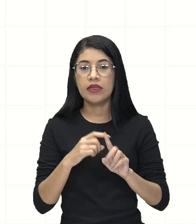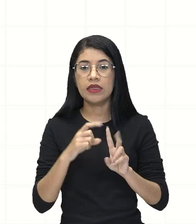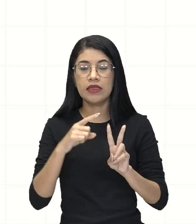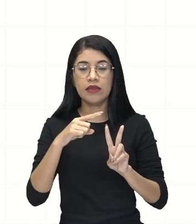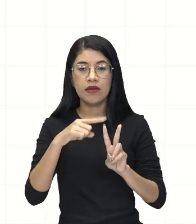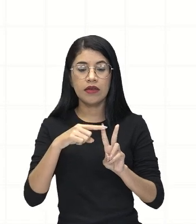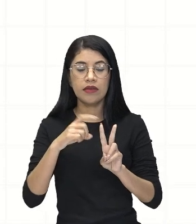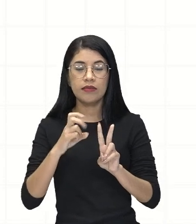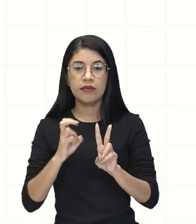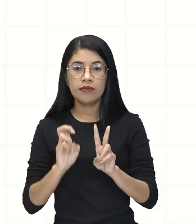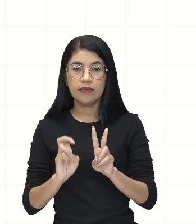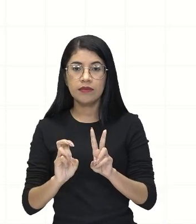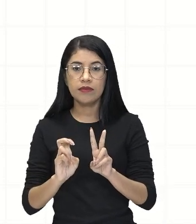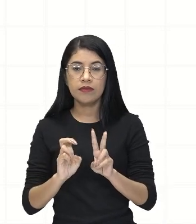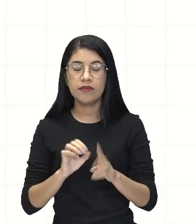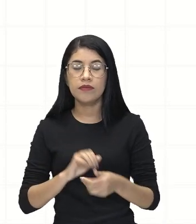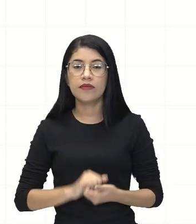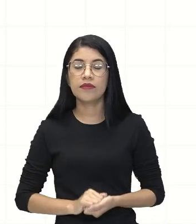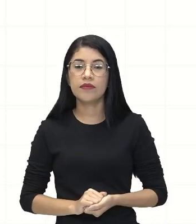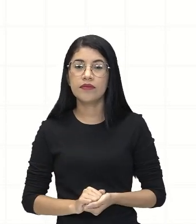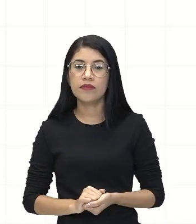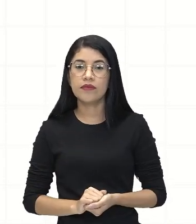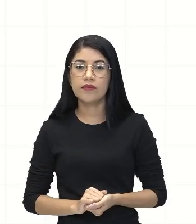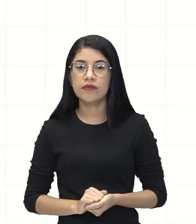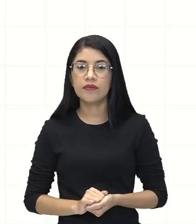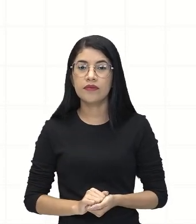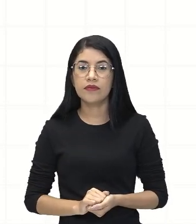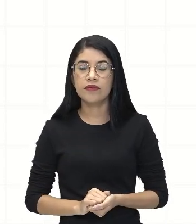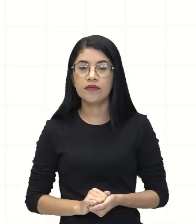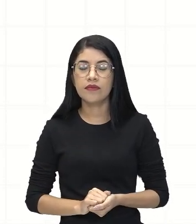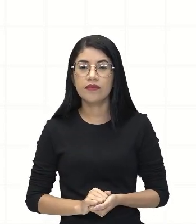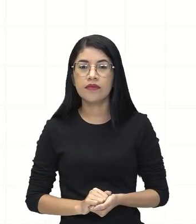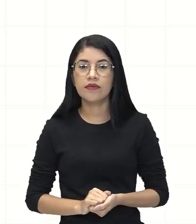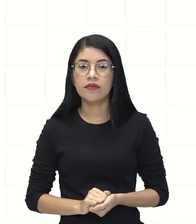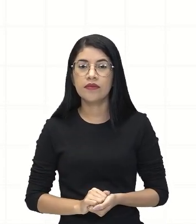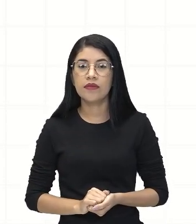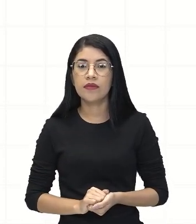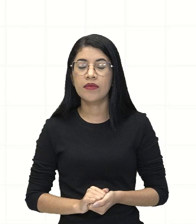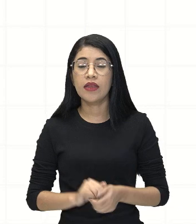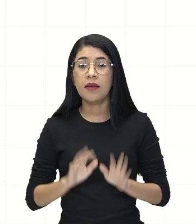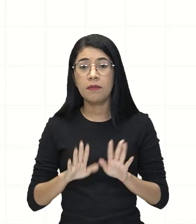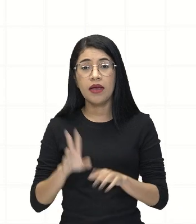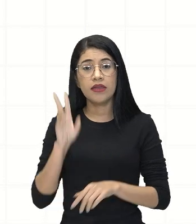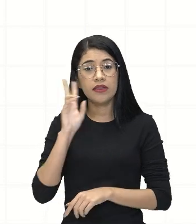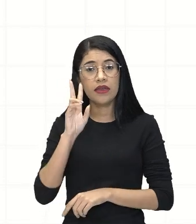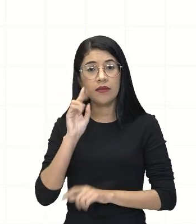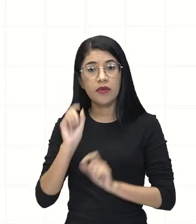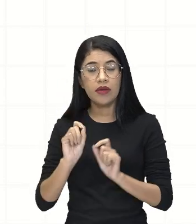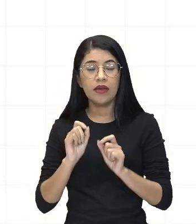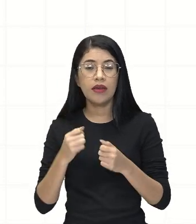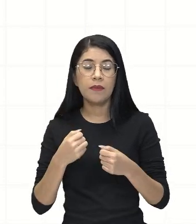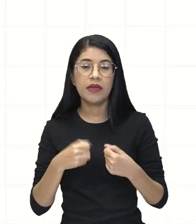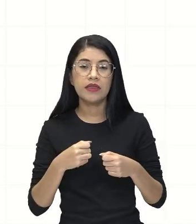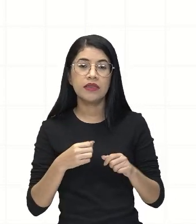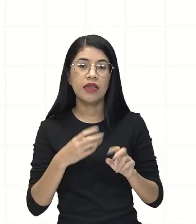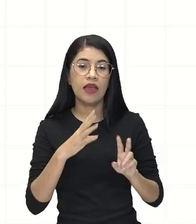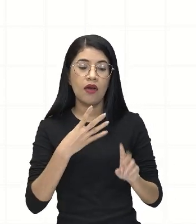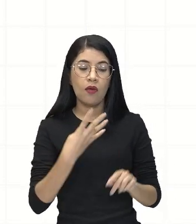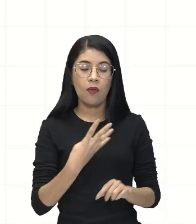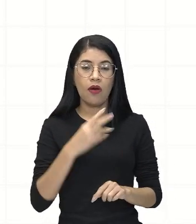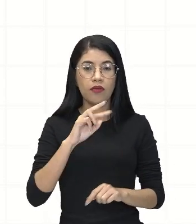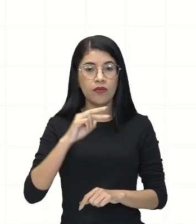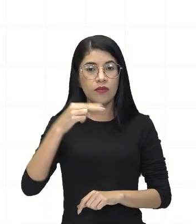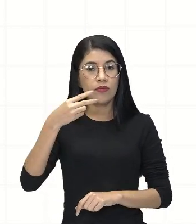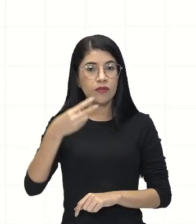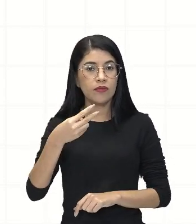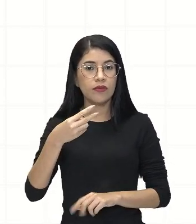quadrada de 5. De 4, só que não esquece que tem que ser 4 ao quadrado,